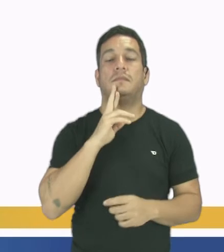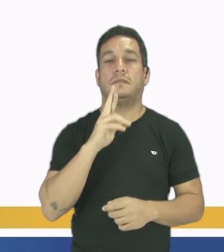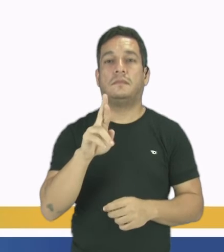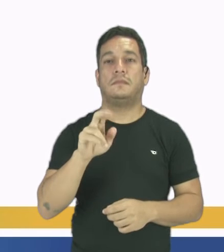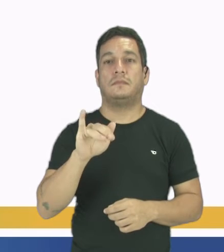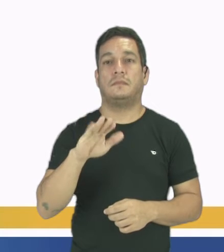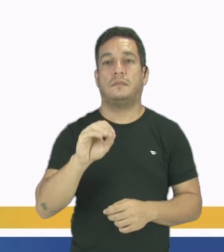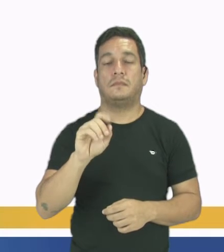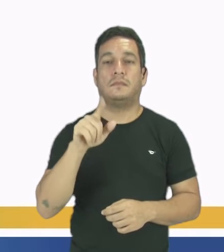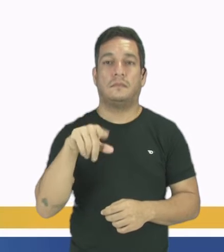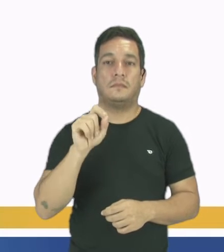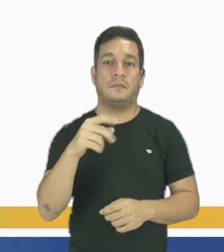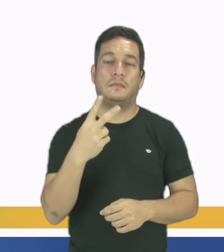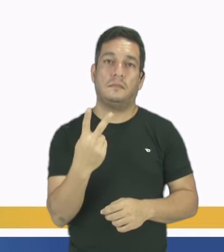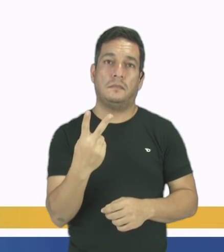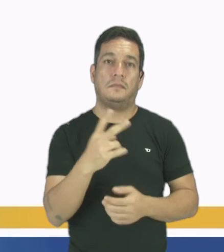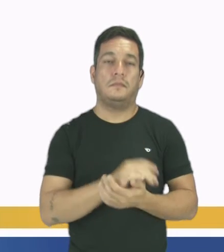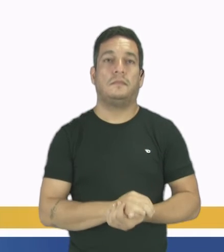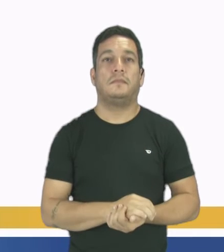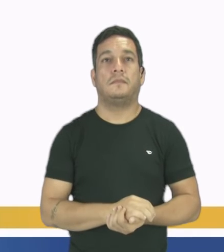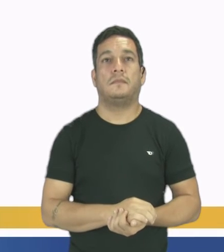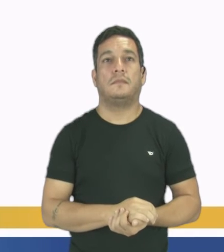raio, que é 2.